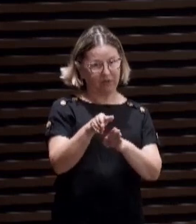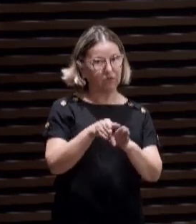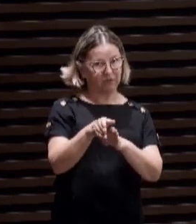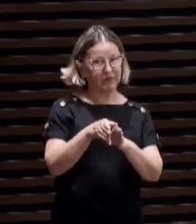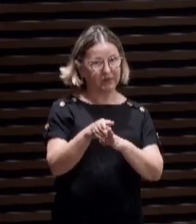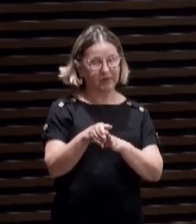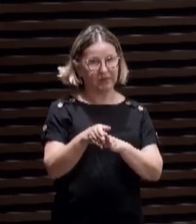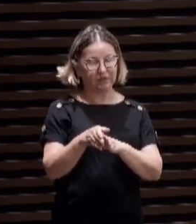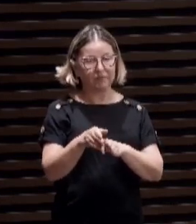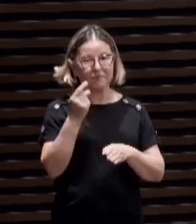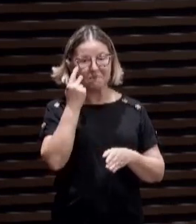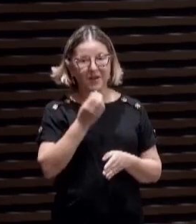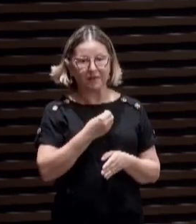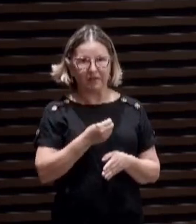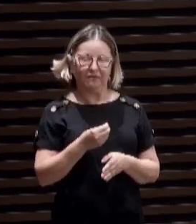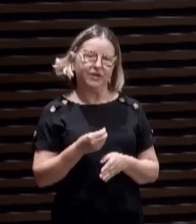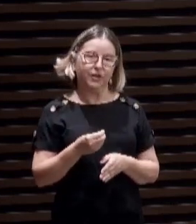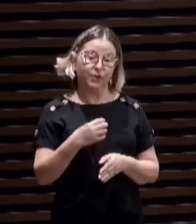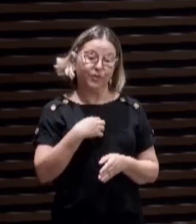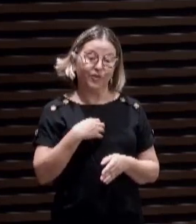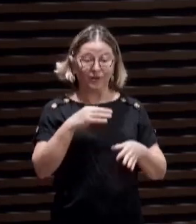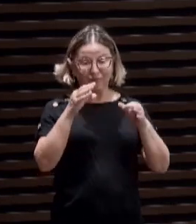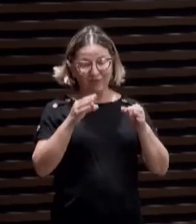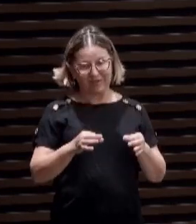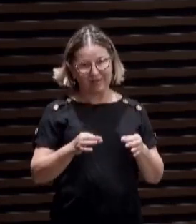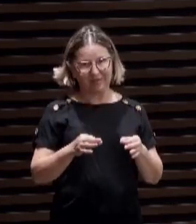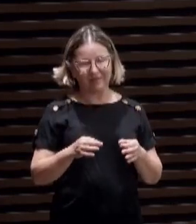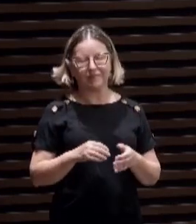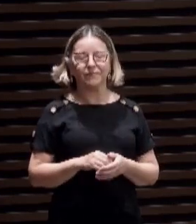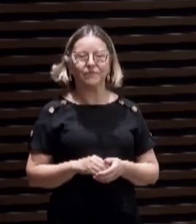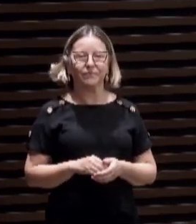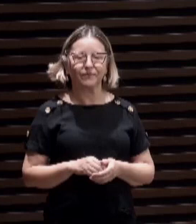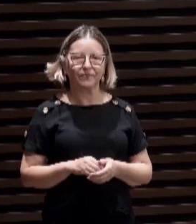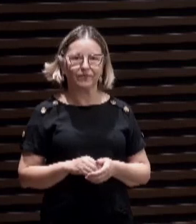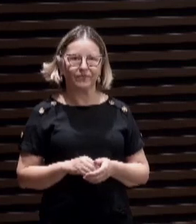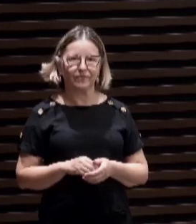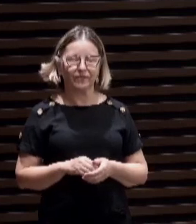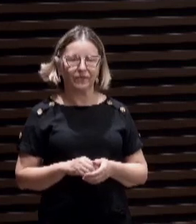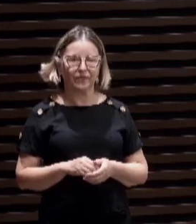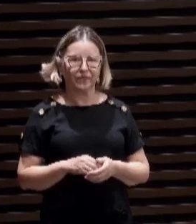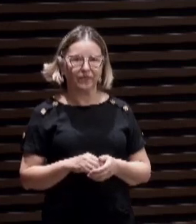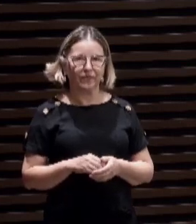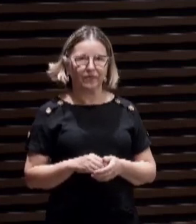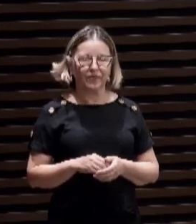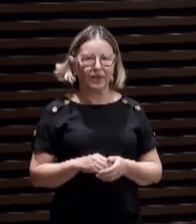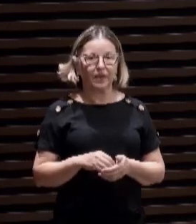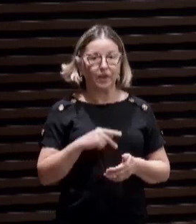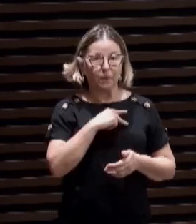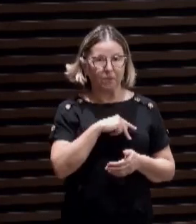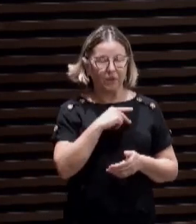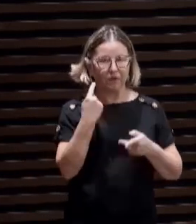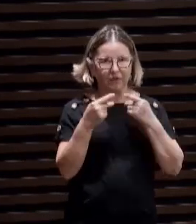No início do capítulo 3, ele faz um diagnóstico da maturidade dos membros da igreja de Corinto, dizendo: Eu,